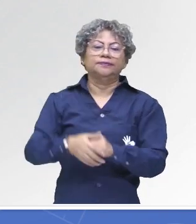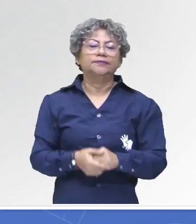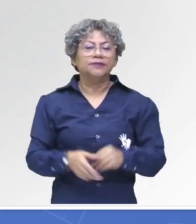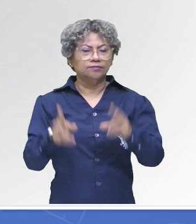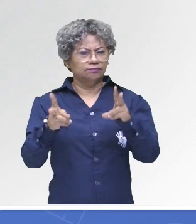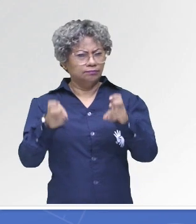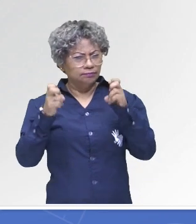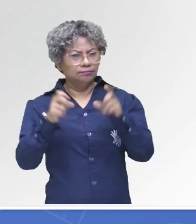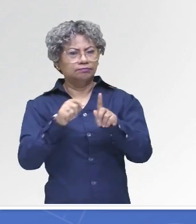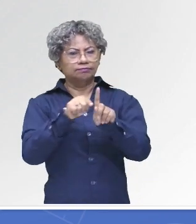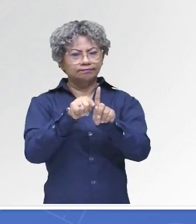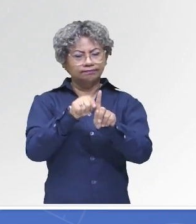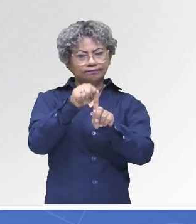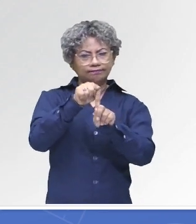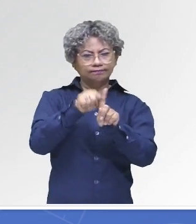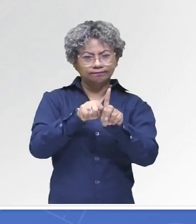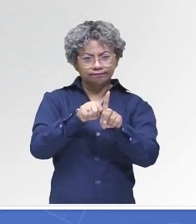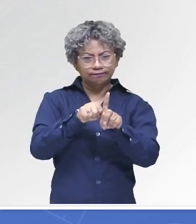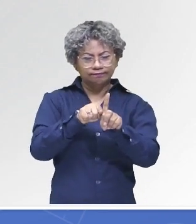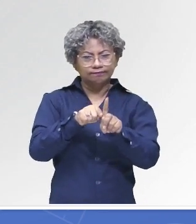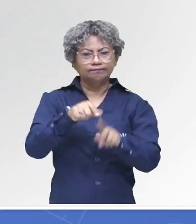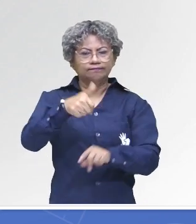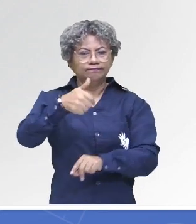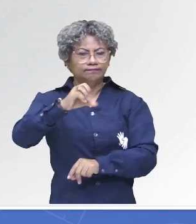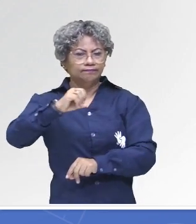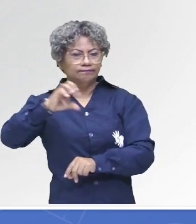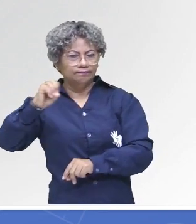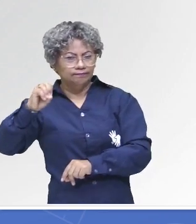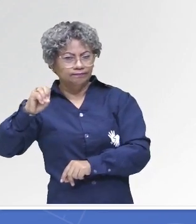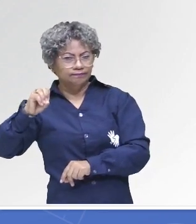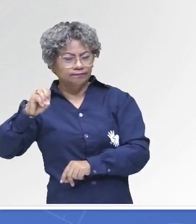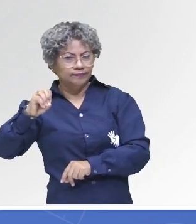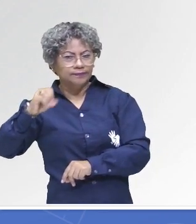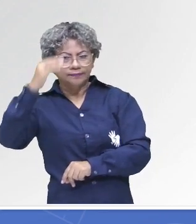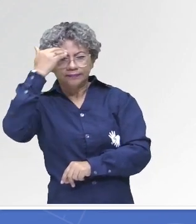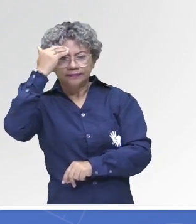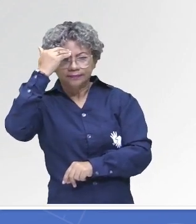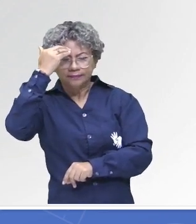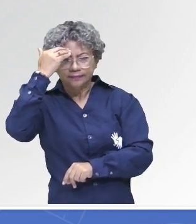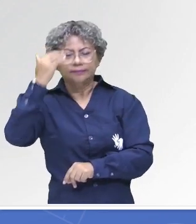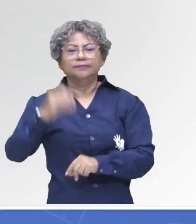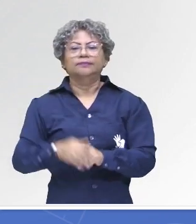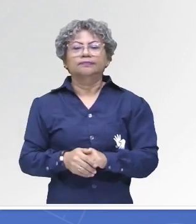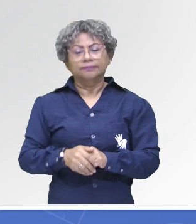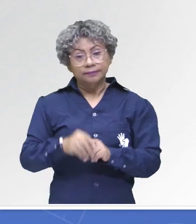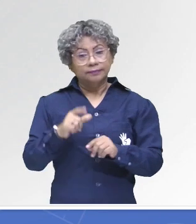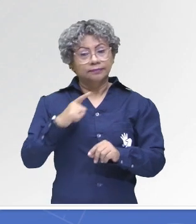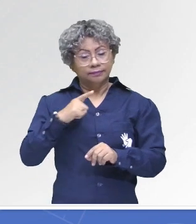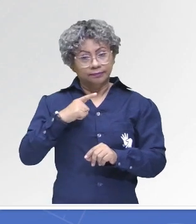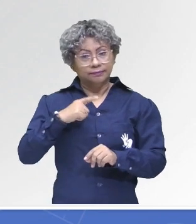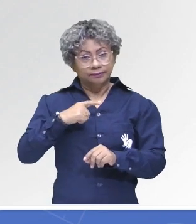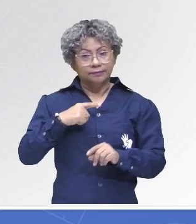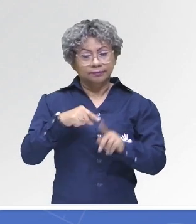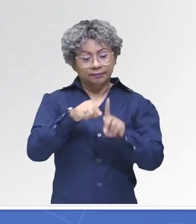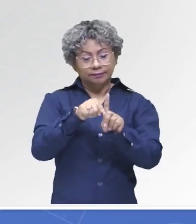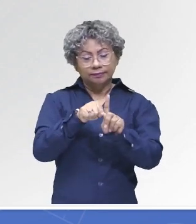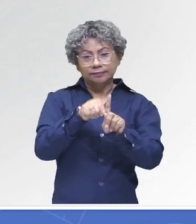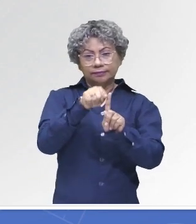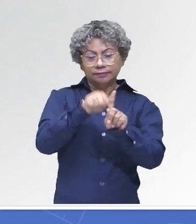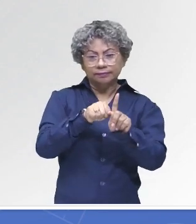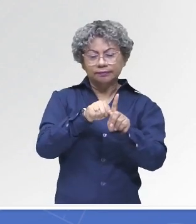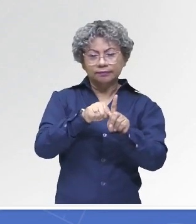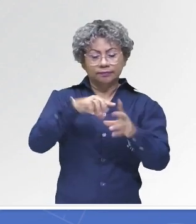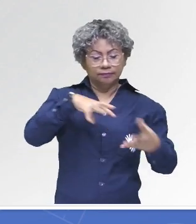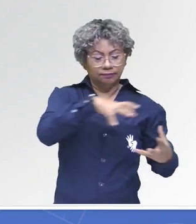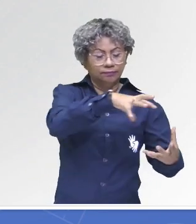Celsius e o ponto de ebulição é 100 na escala Celsius, tá certo? Essa escala é a mais utilizada no mundo inteiro. Por quê? Porque ela é